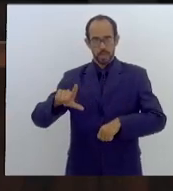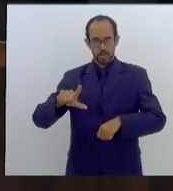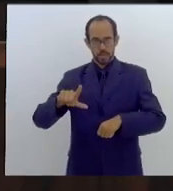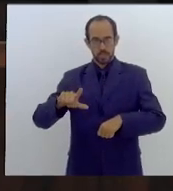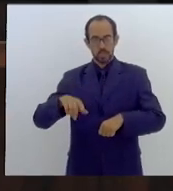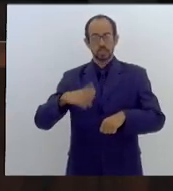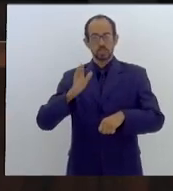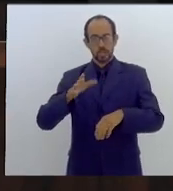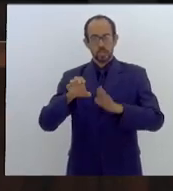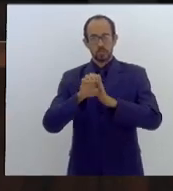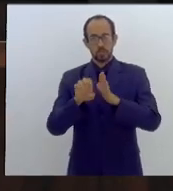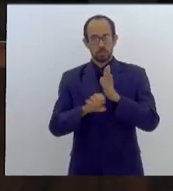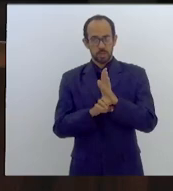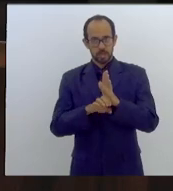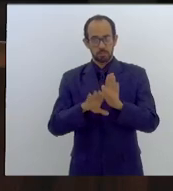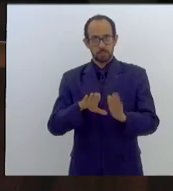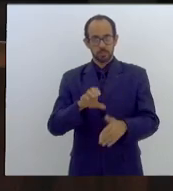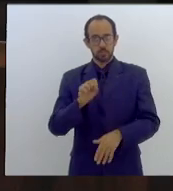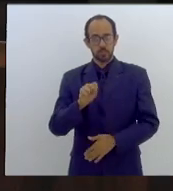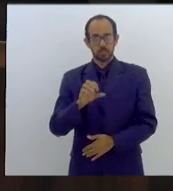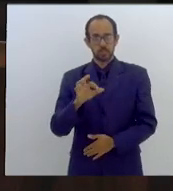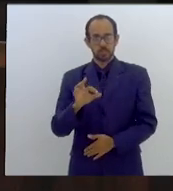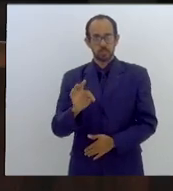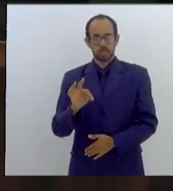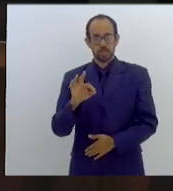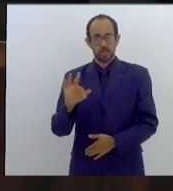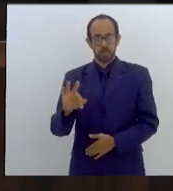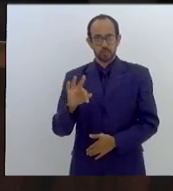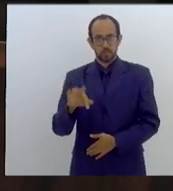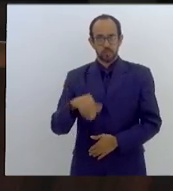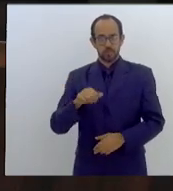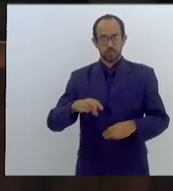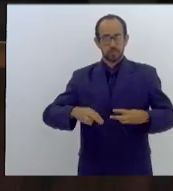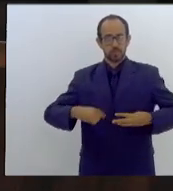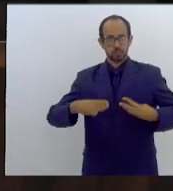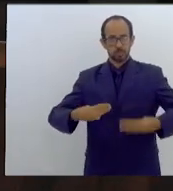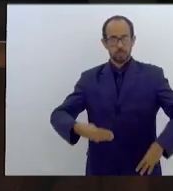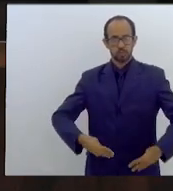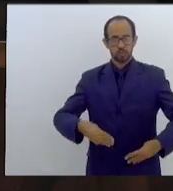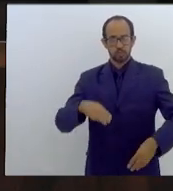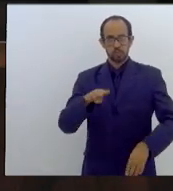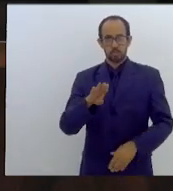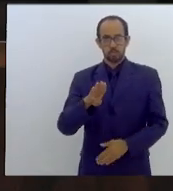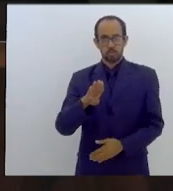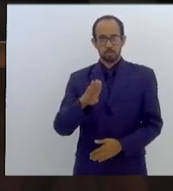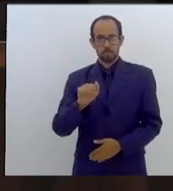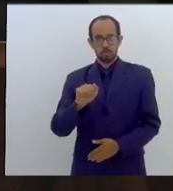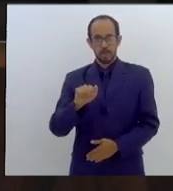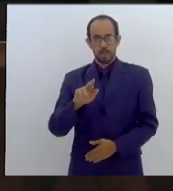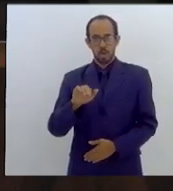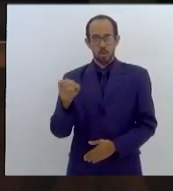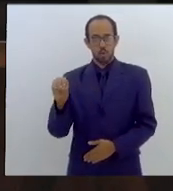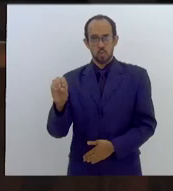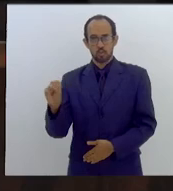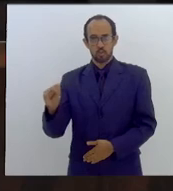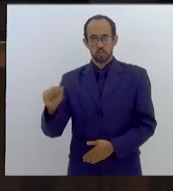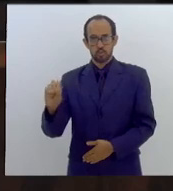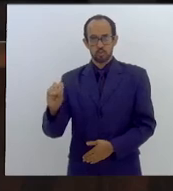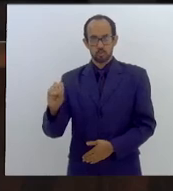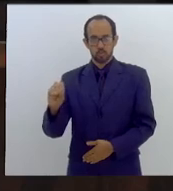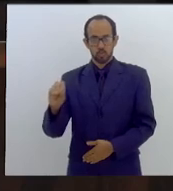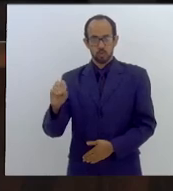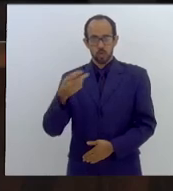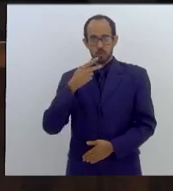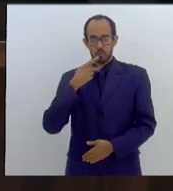e o STF, através do ministro Barroso, deu uma decisão que nós só